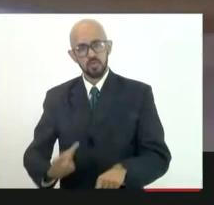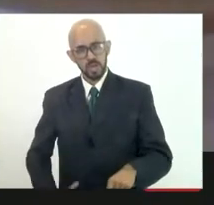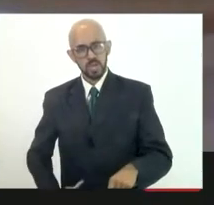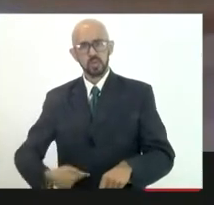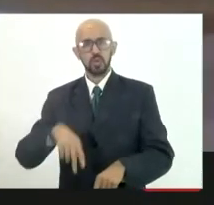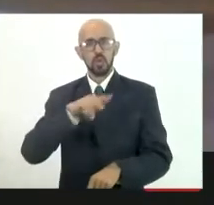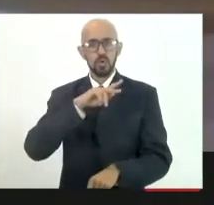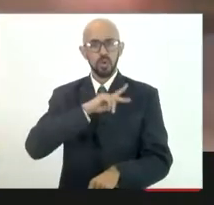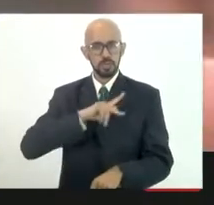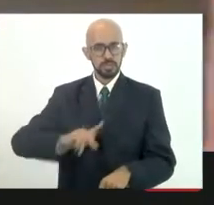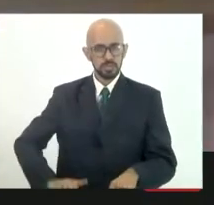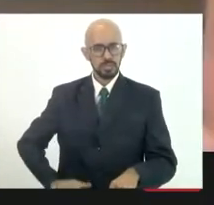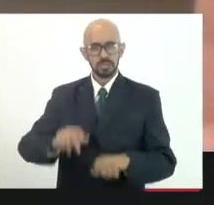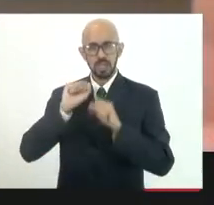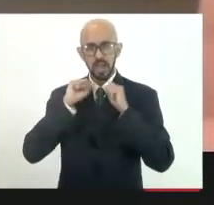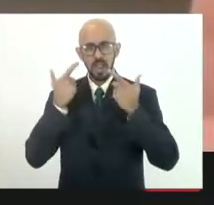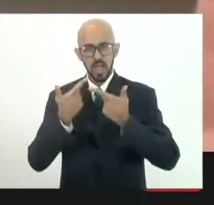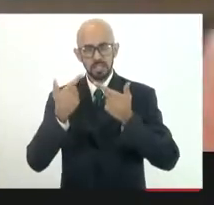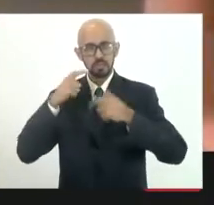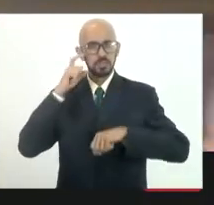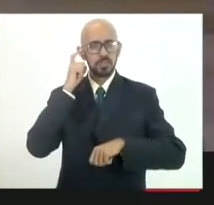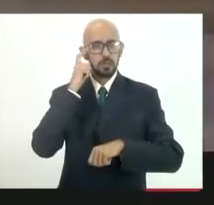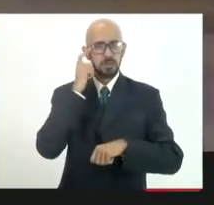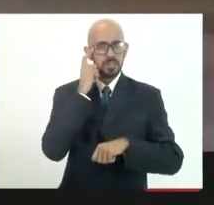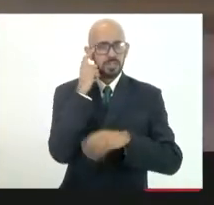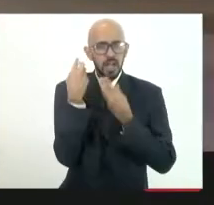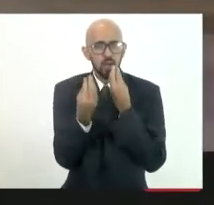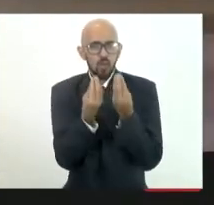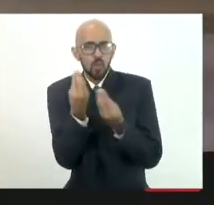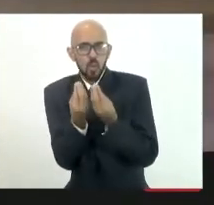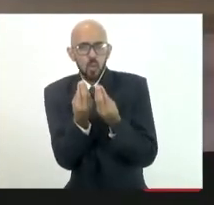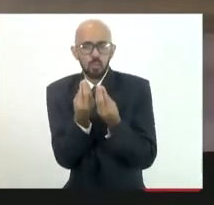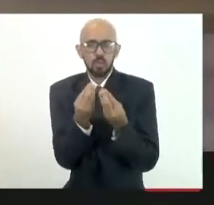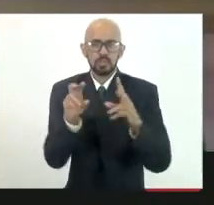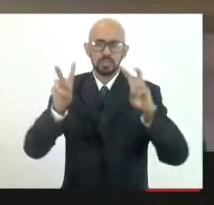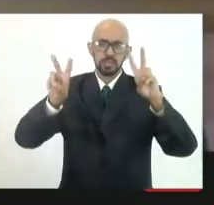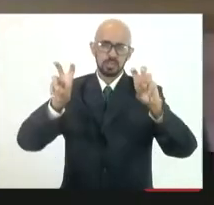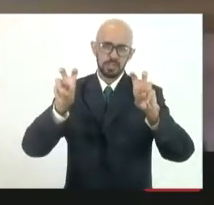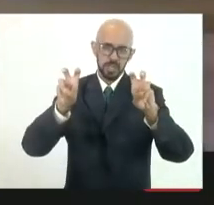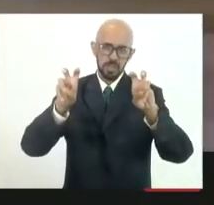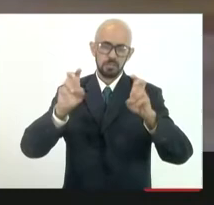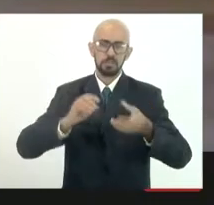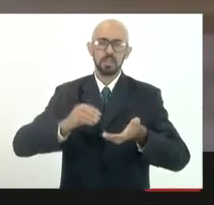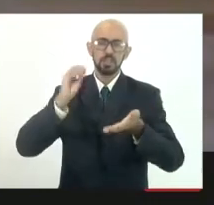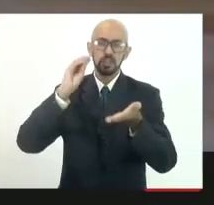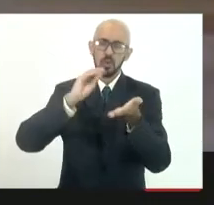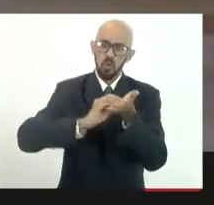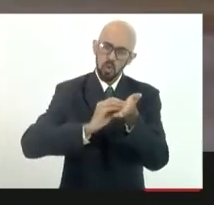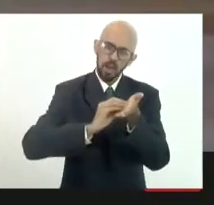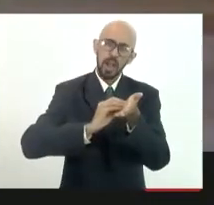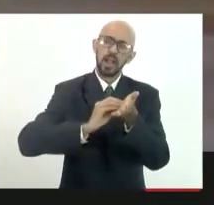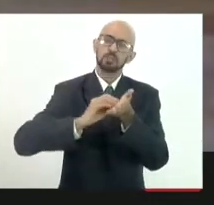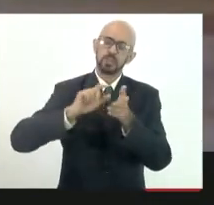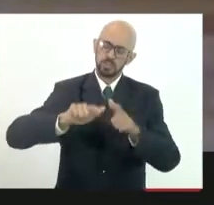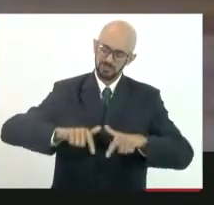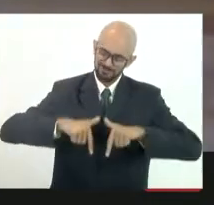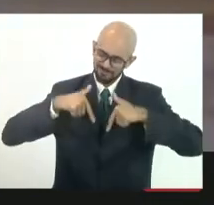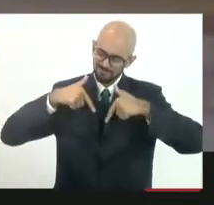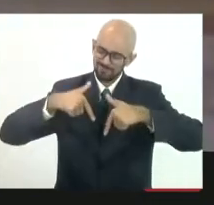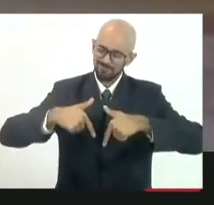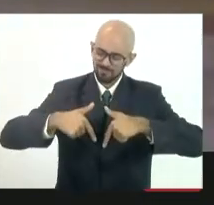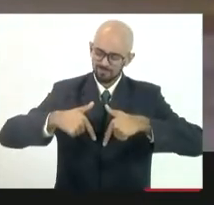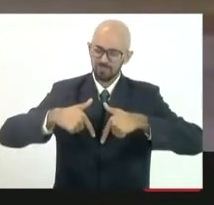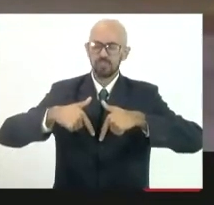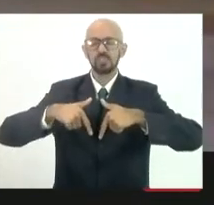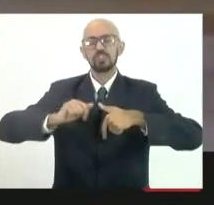presidência da Alerj, para pensarmos em colocar esse tema efetivamente na agenda de enfrentamento e